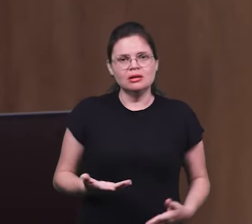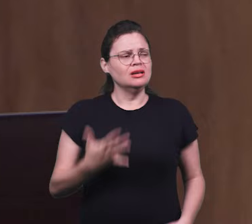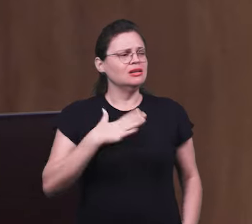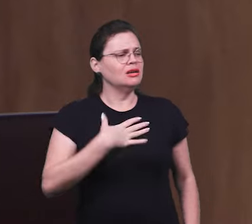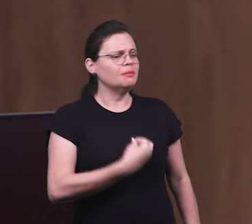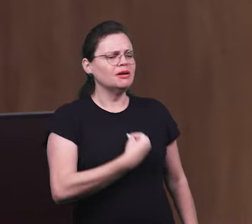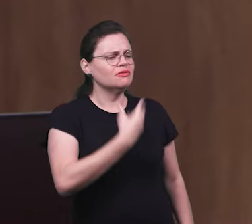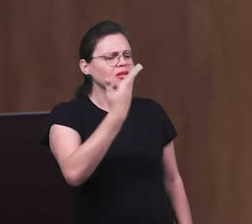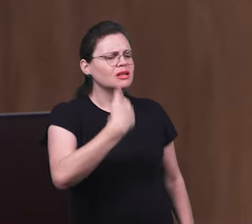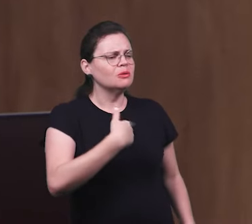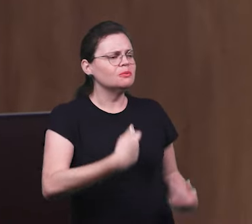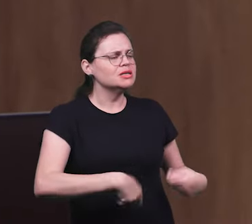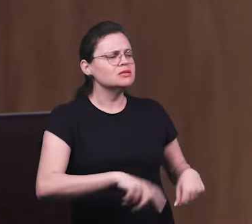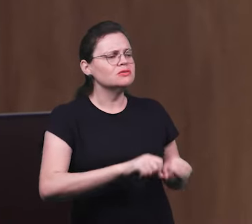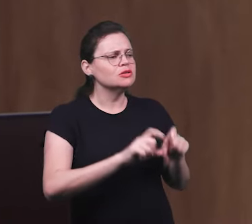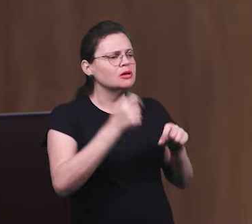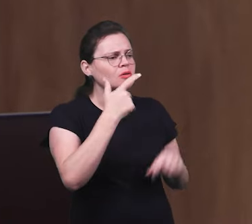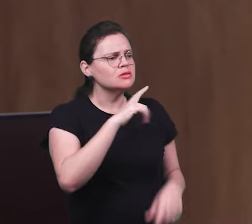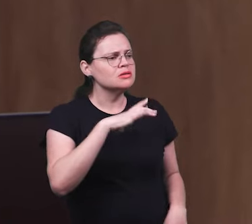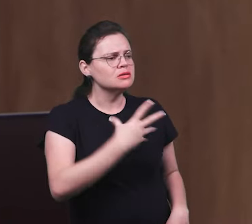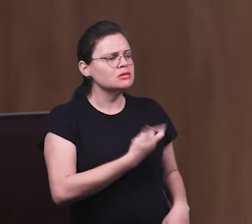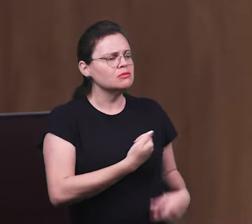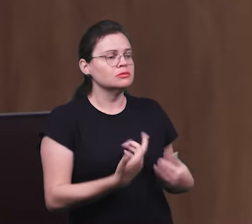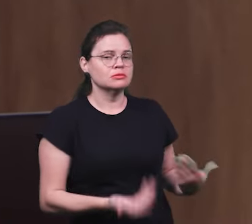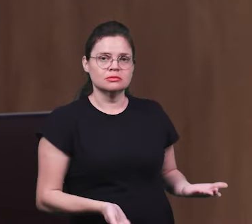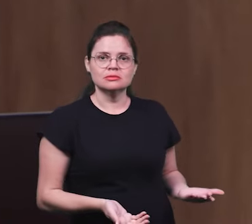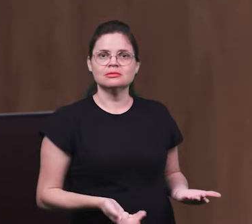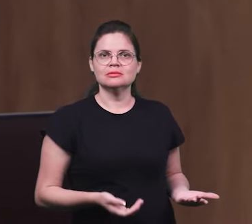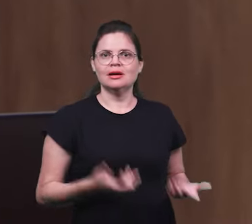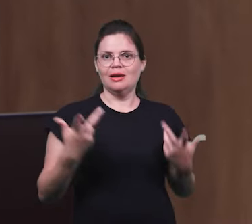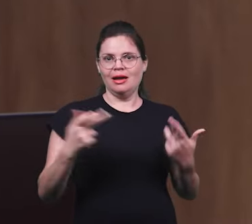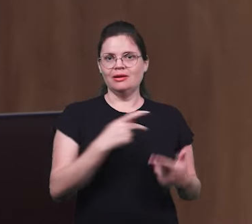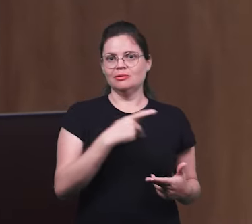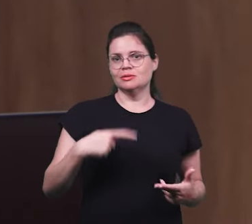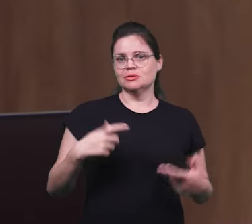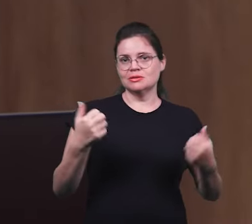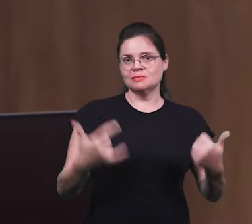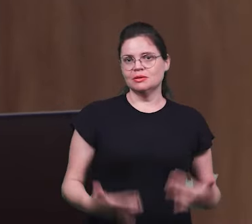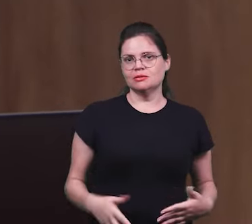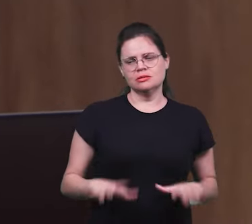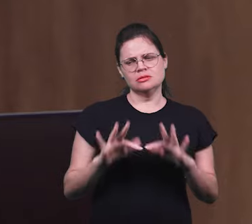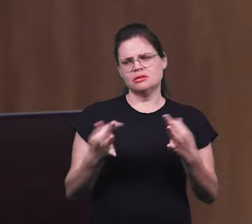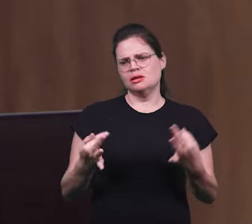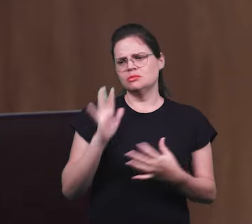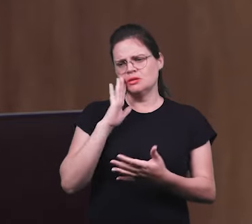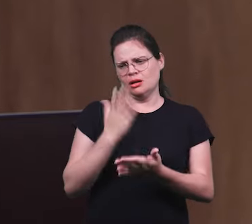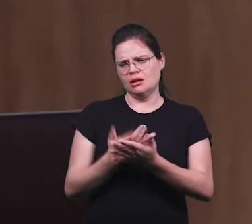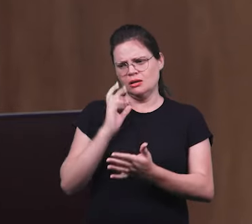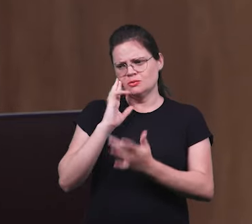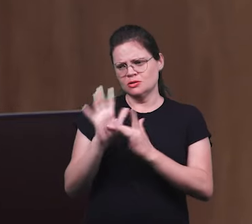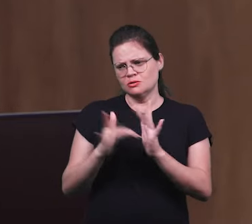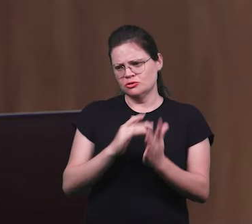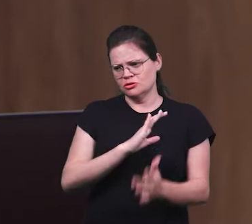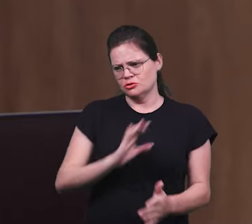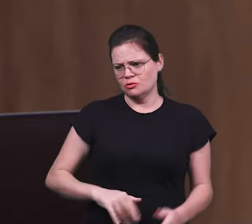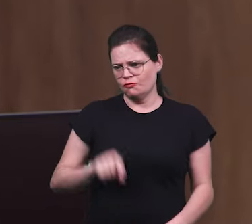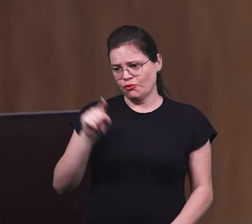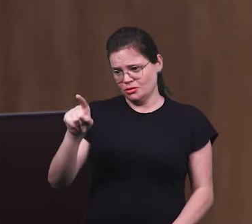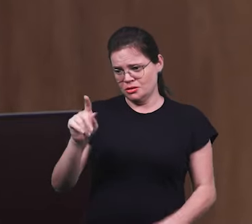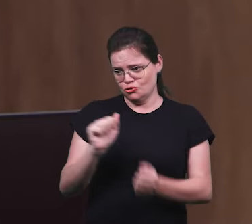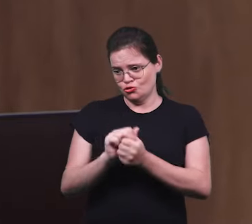vida? O que eu preciso para poder me salvar? O pastor Celão colocou muito bem, ele falou uma coisa simples, é crer no Senhor Jesus